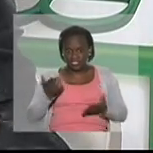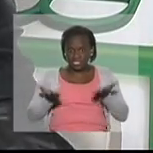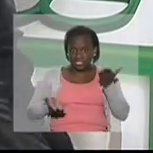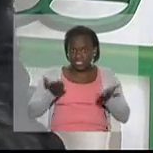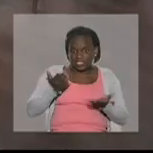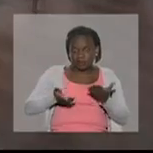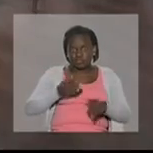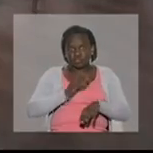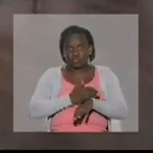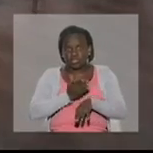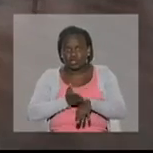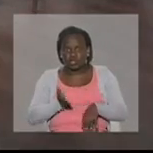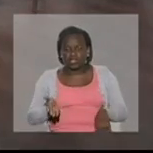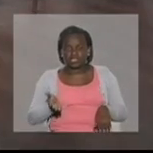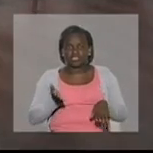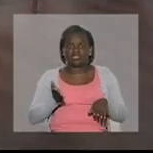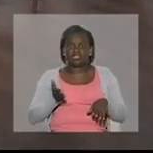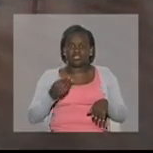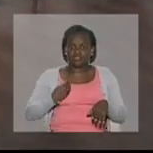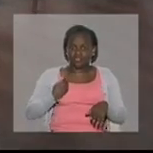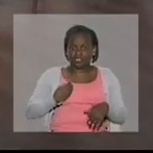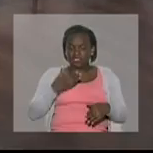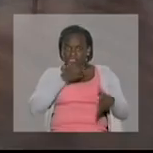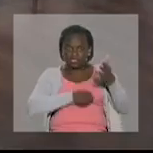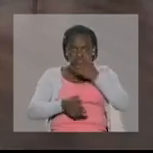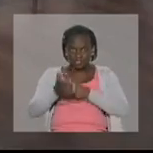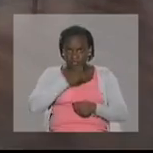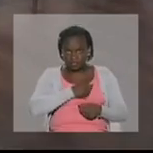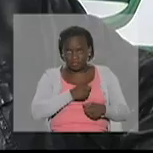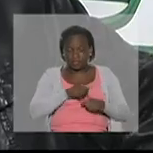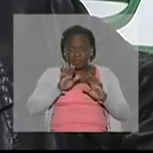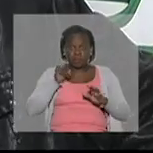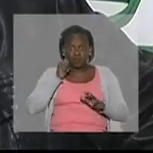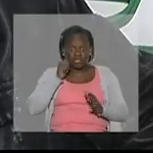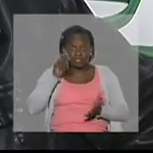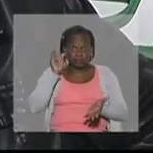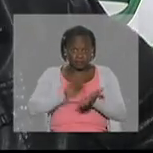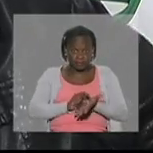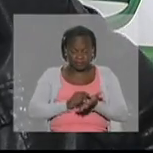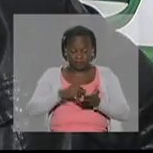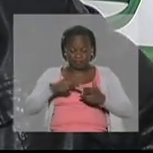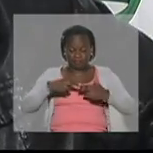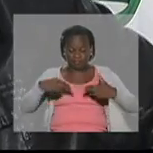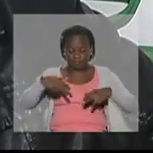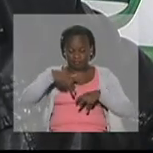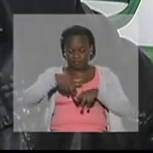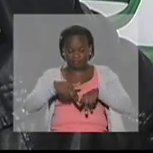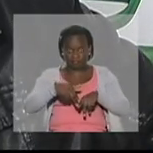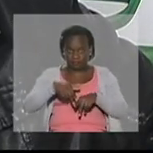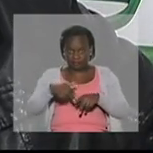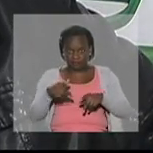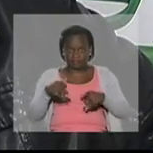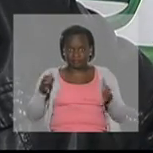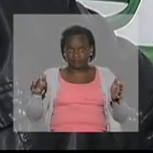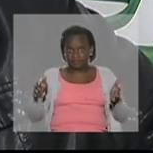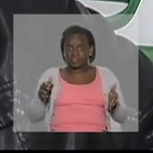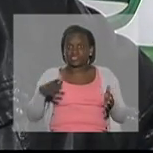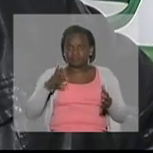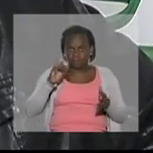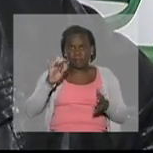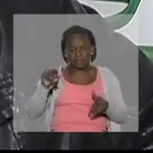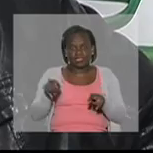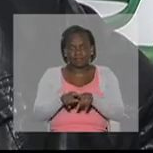De você se equilibrar o tempo inteiro para sobreviver. Mas ela era literalmente equilibrista, filha de